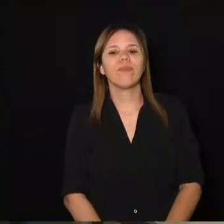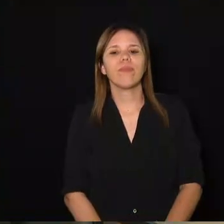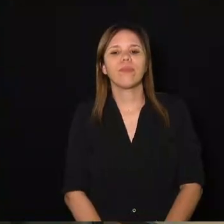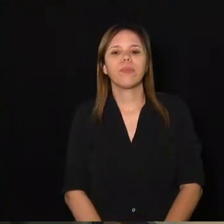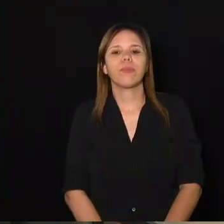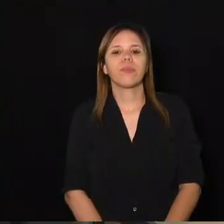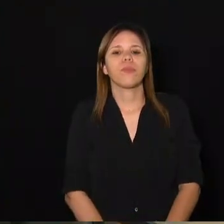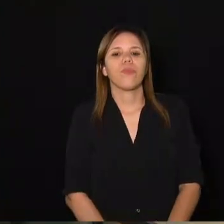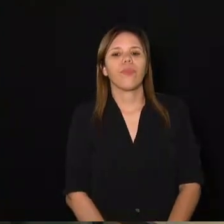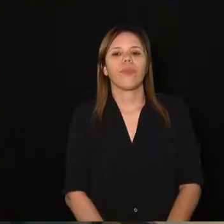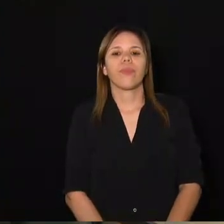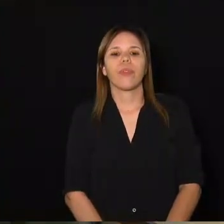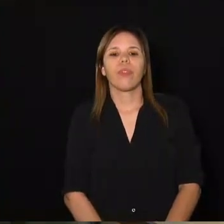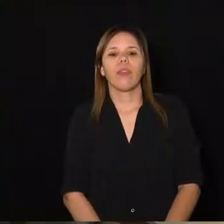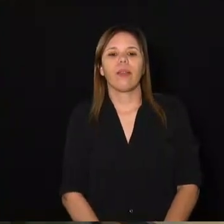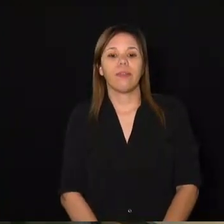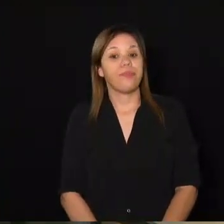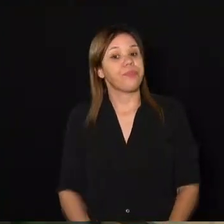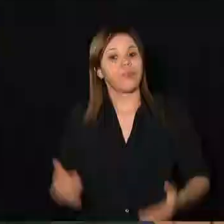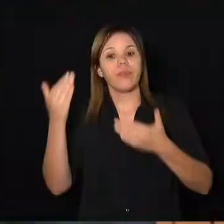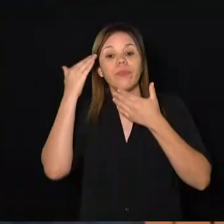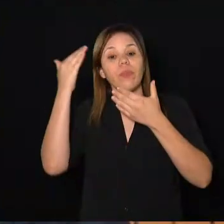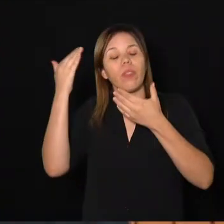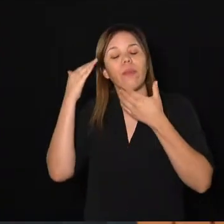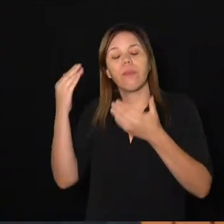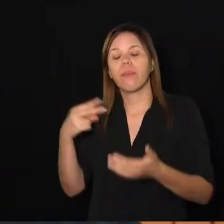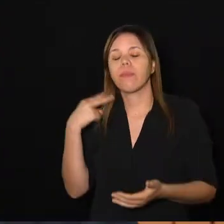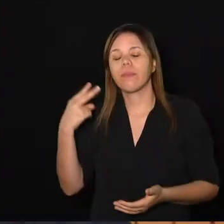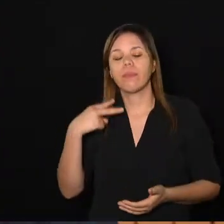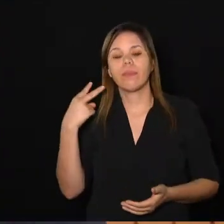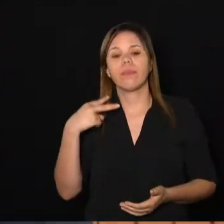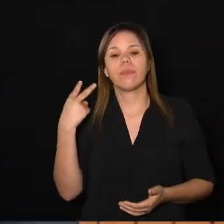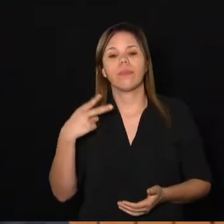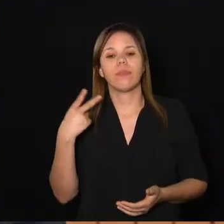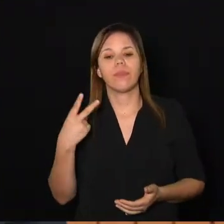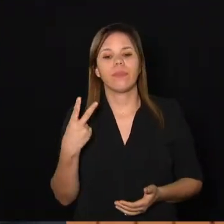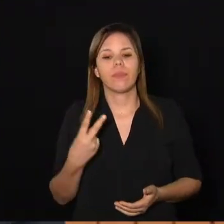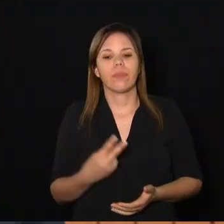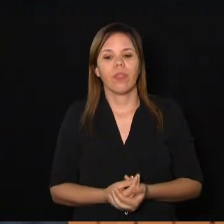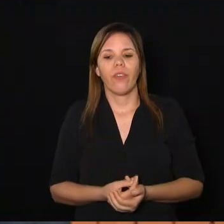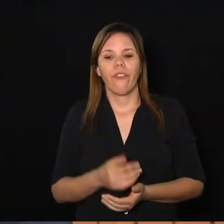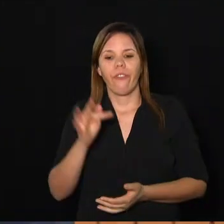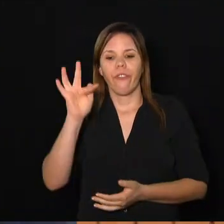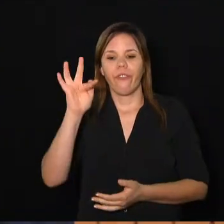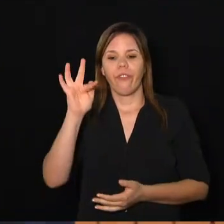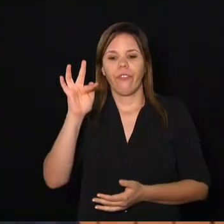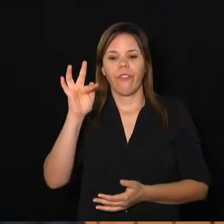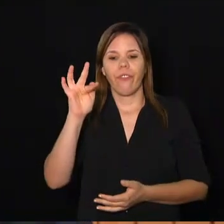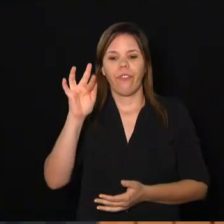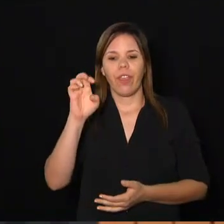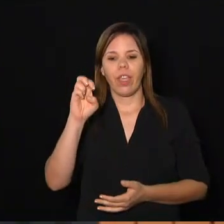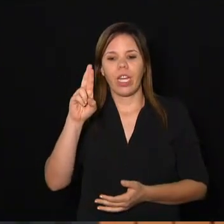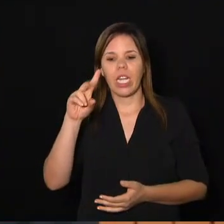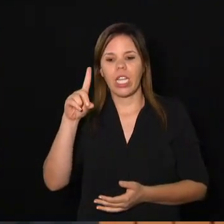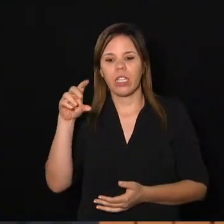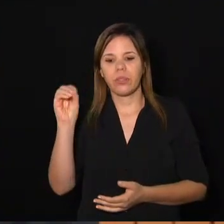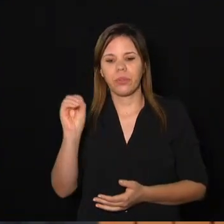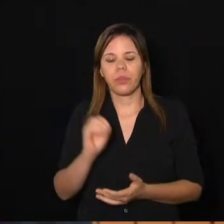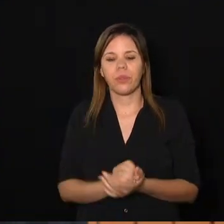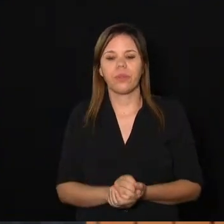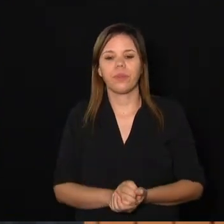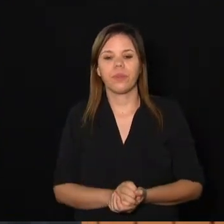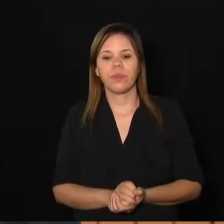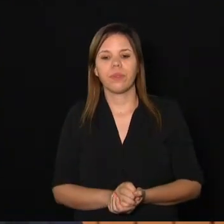muito obrigado vereador bispo Fernando Mendes e eu queria